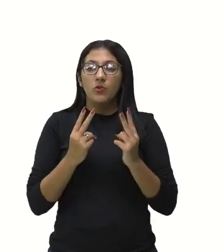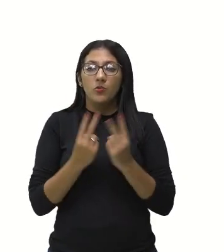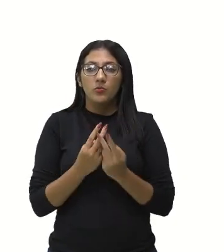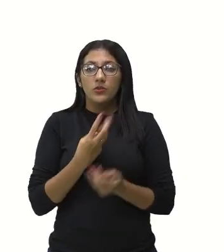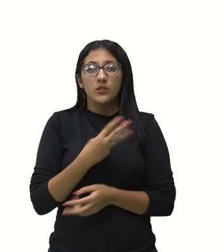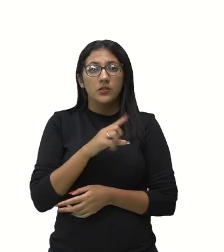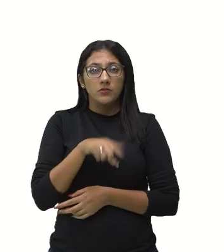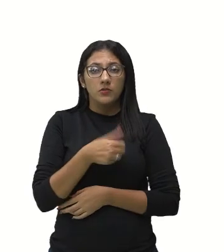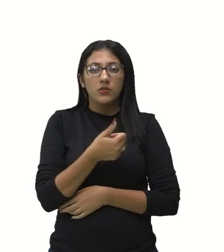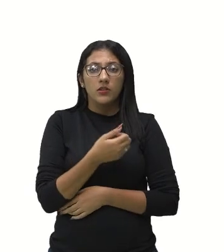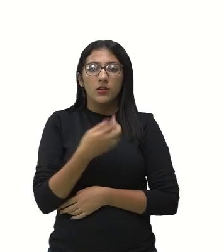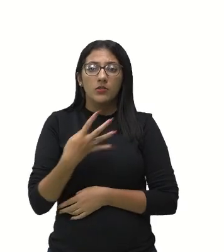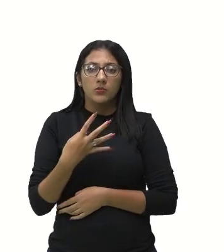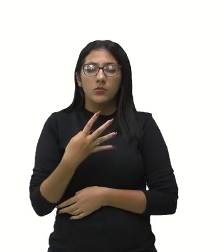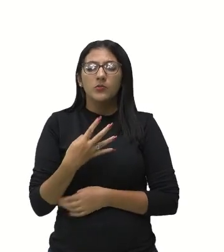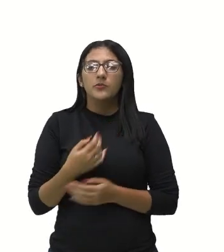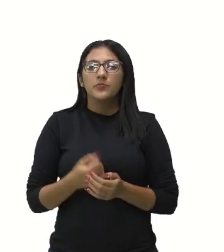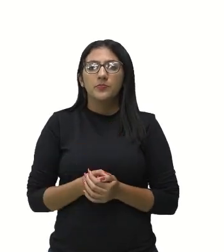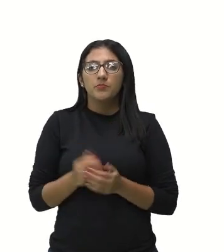3,14,